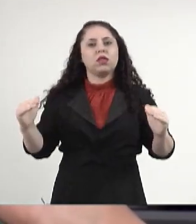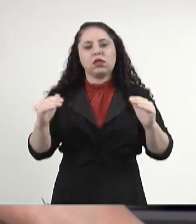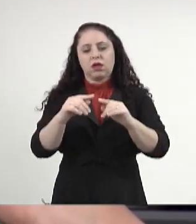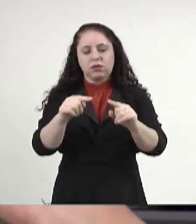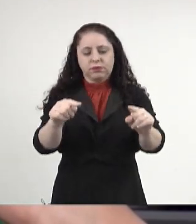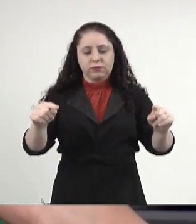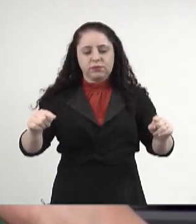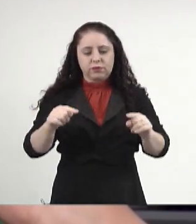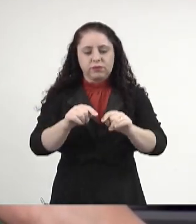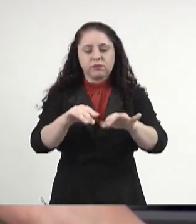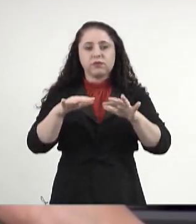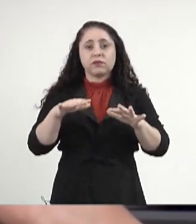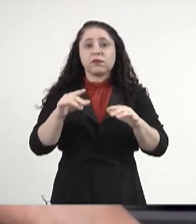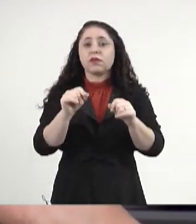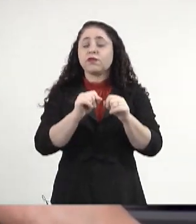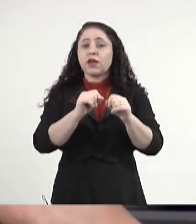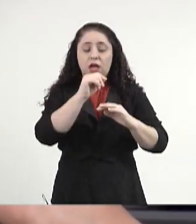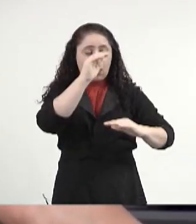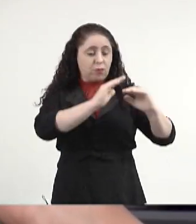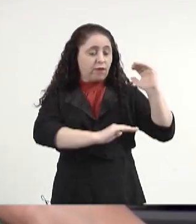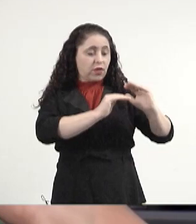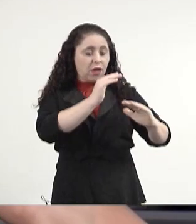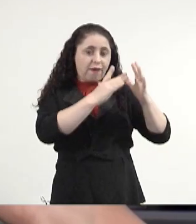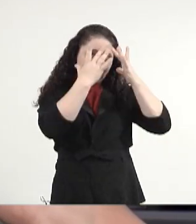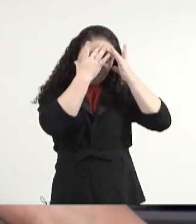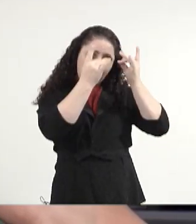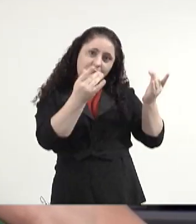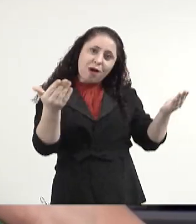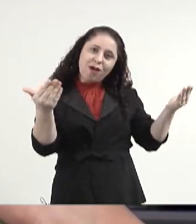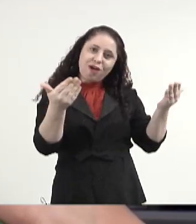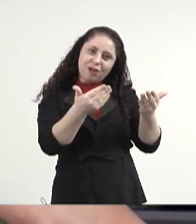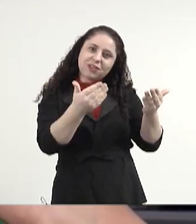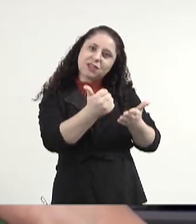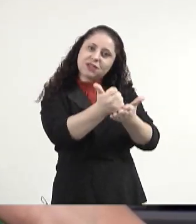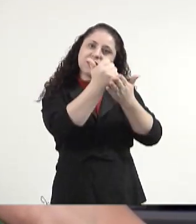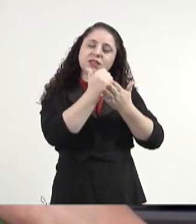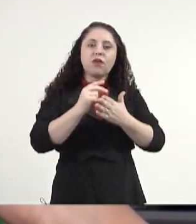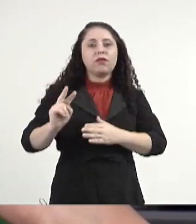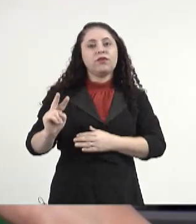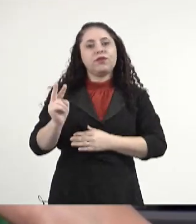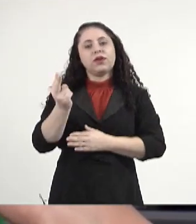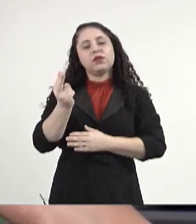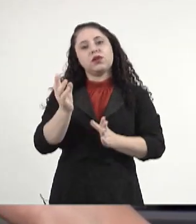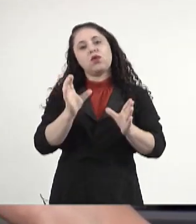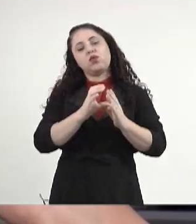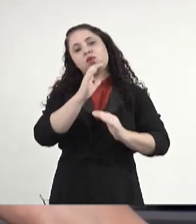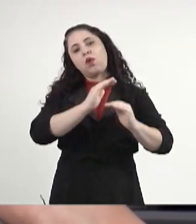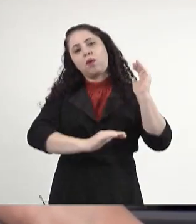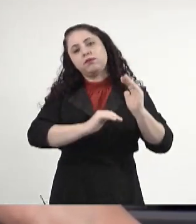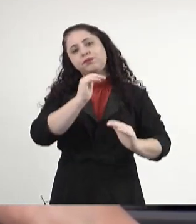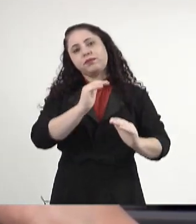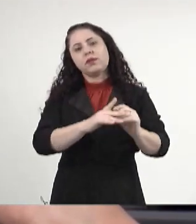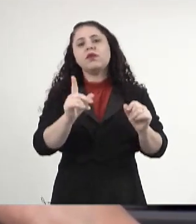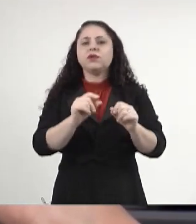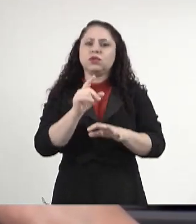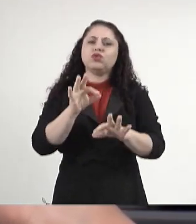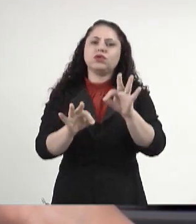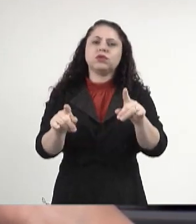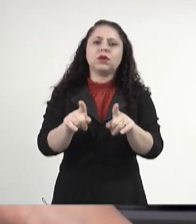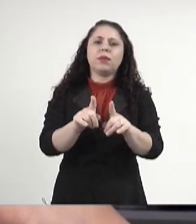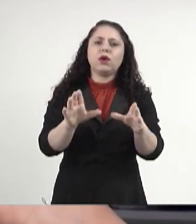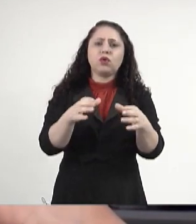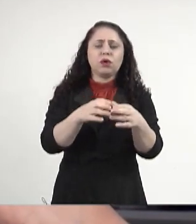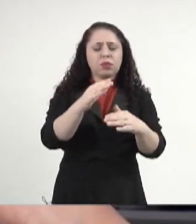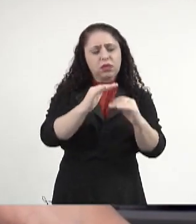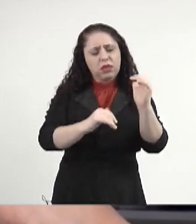no plenário, torna essa carreira oficial e, com certeza, trazendo a valorização desse profissional e fazendo justiça com